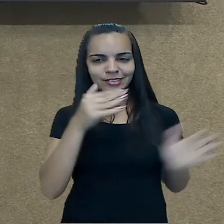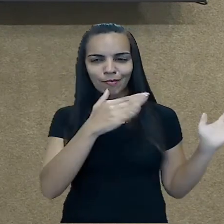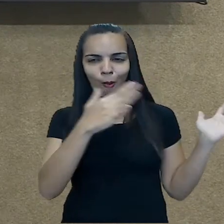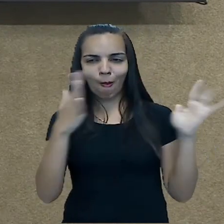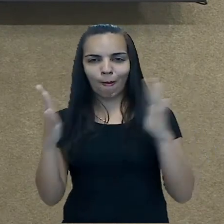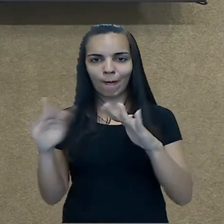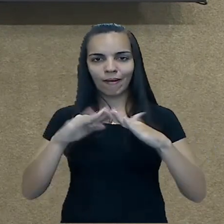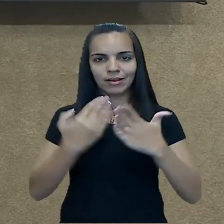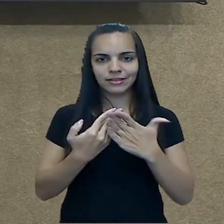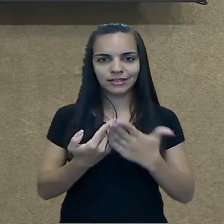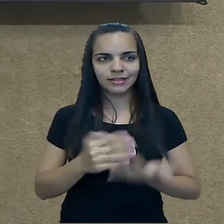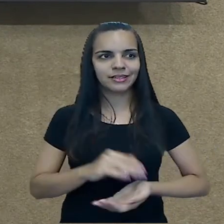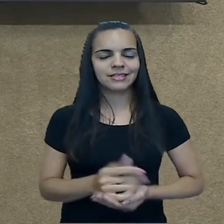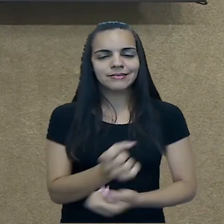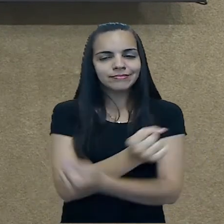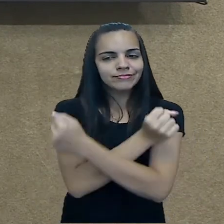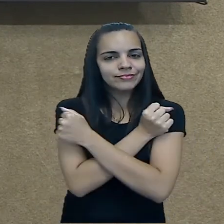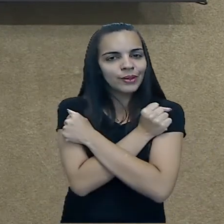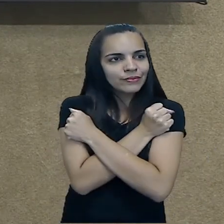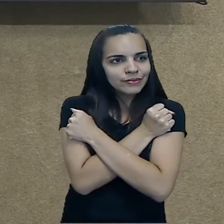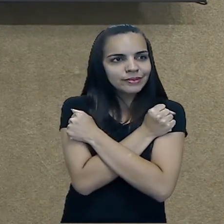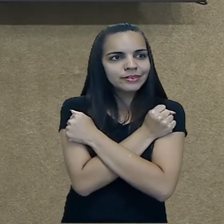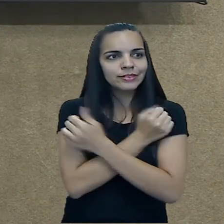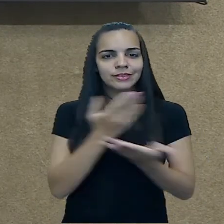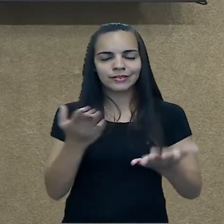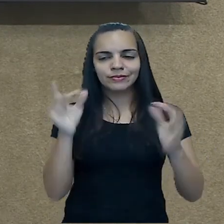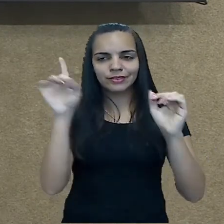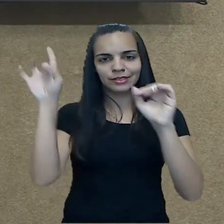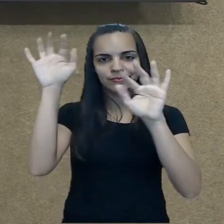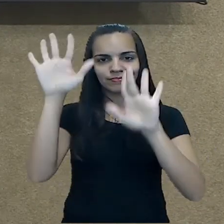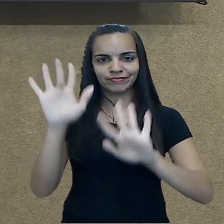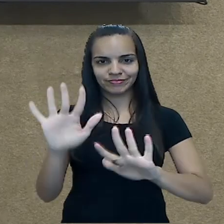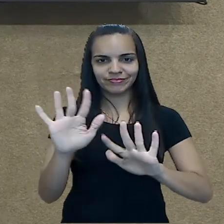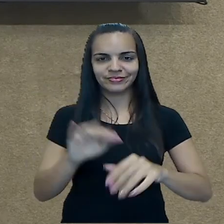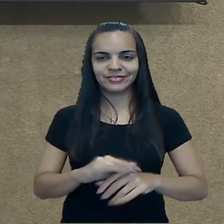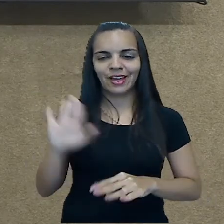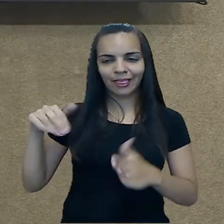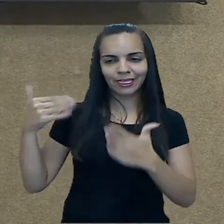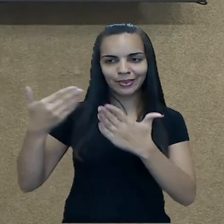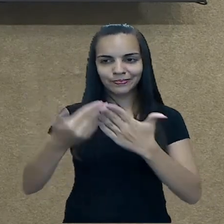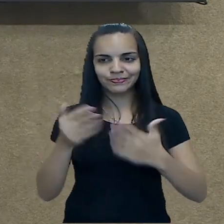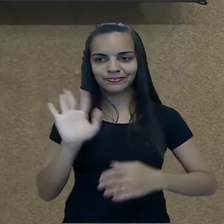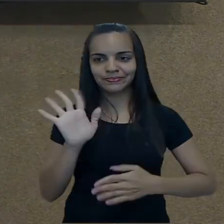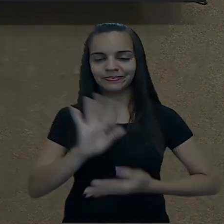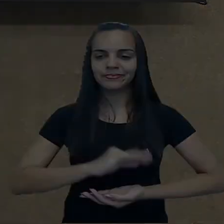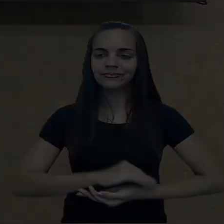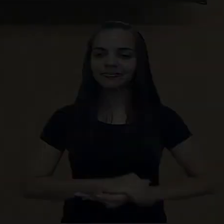redes sociais. Um abraço, fique com Deus e até a próxima aula.